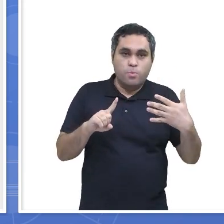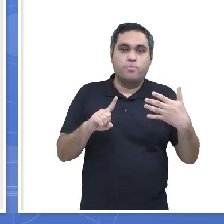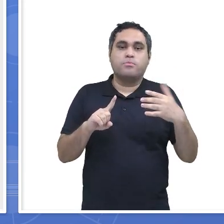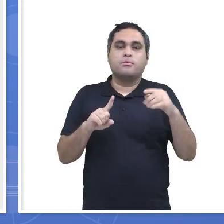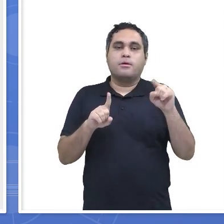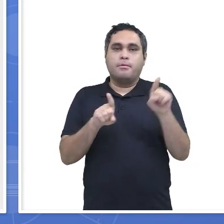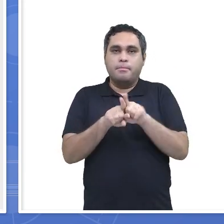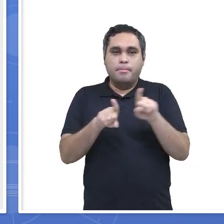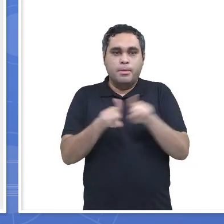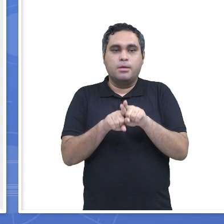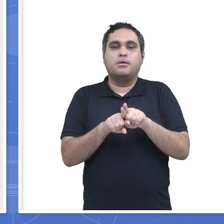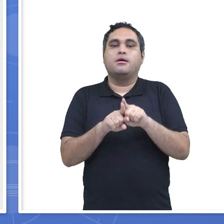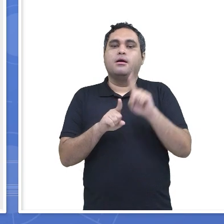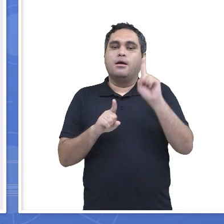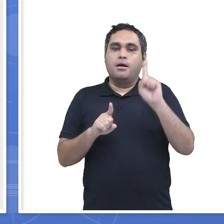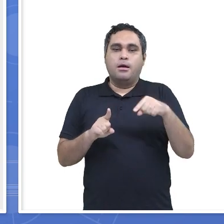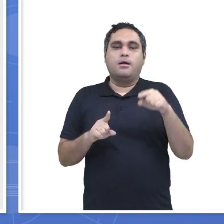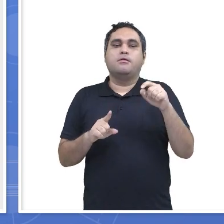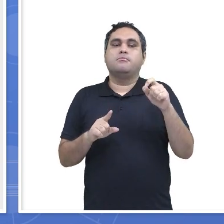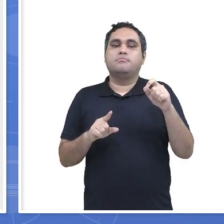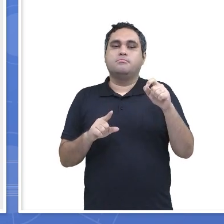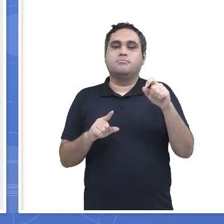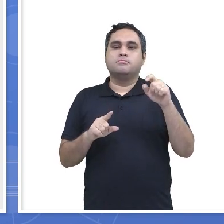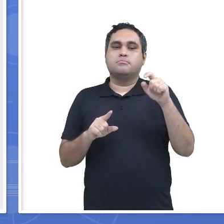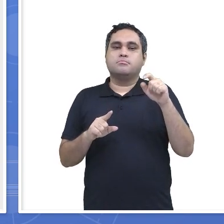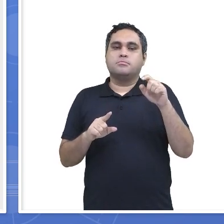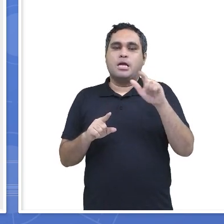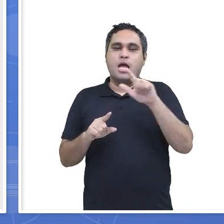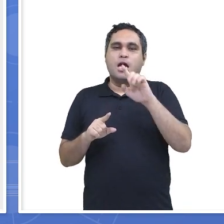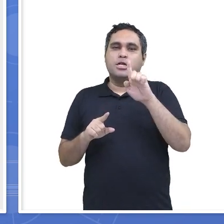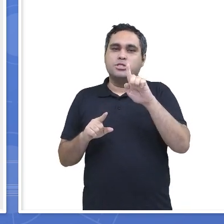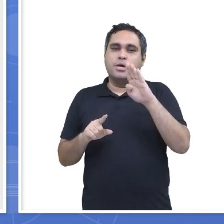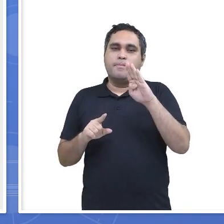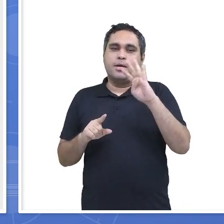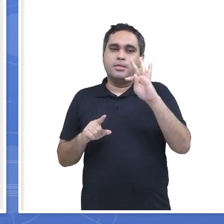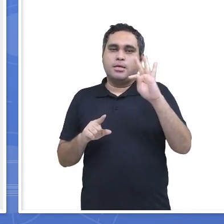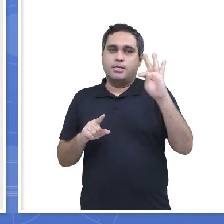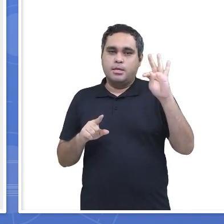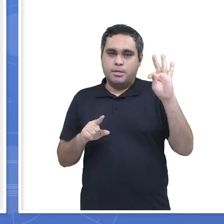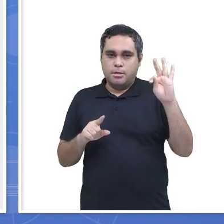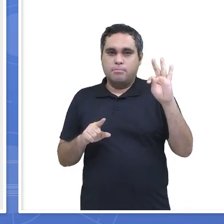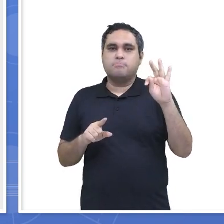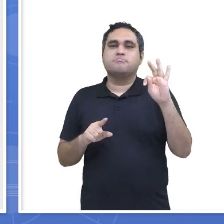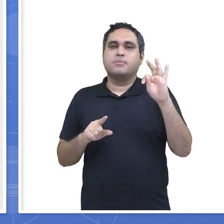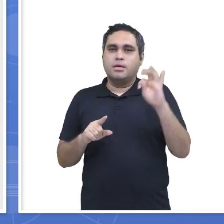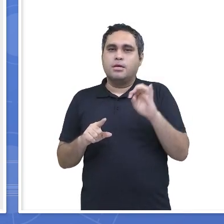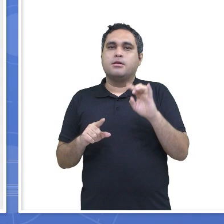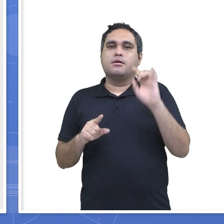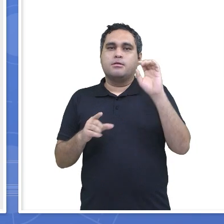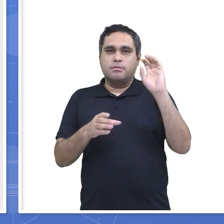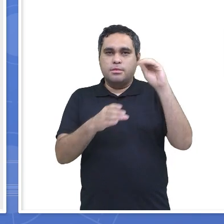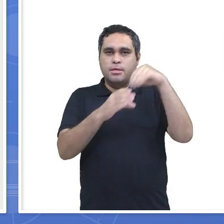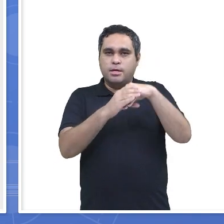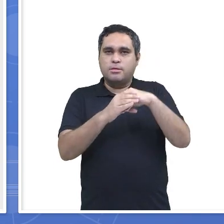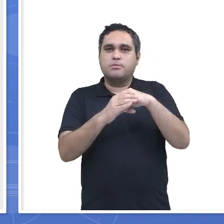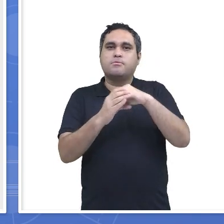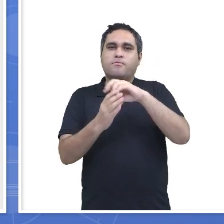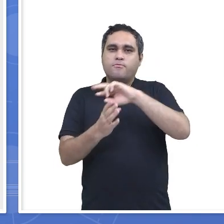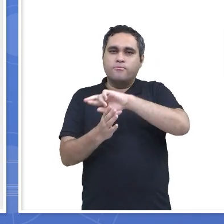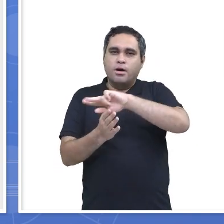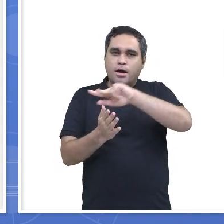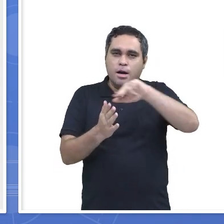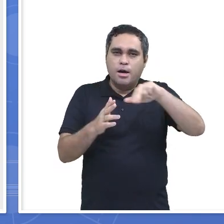que é a sigla, né, de lésbica, gays, bissexuais, travestis, transexuais e transgêneros, que lutam